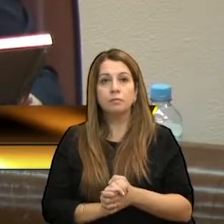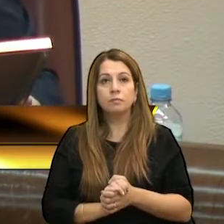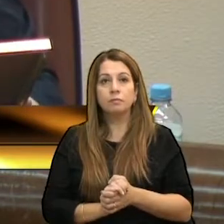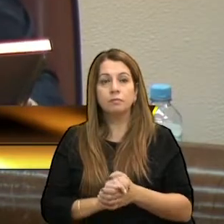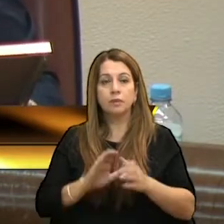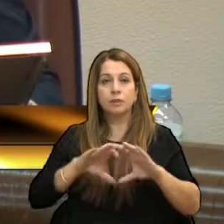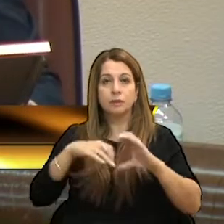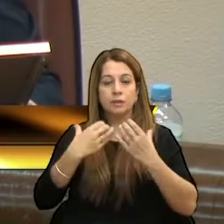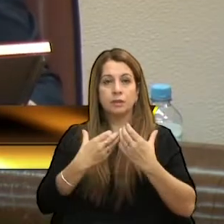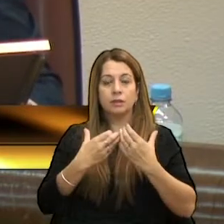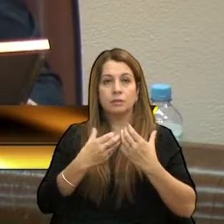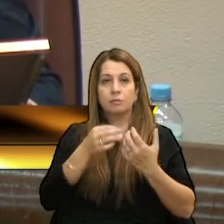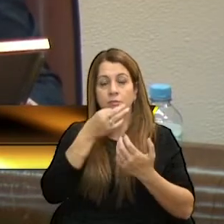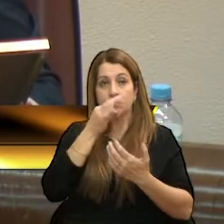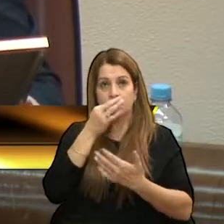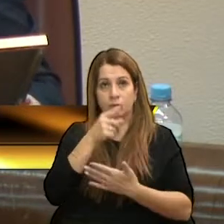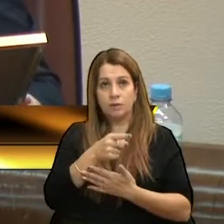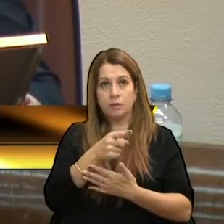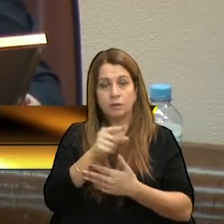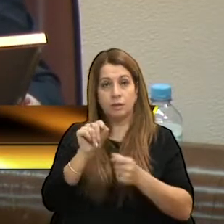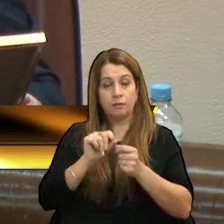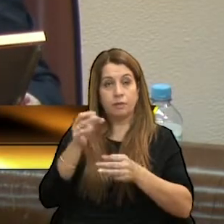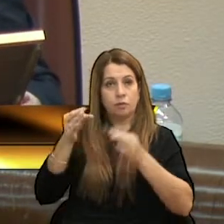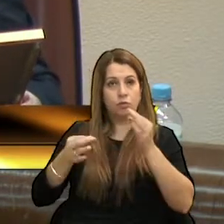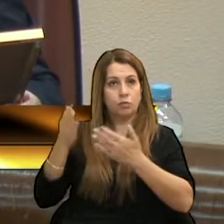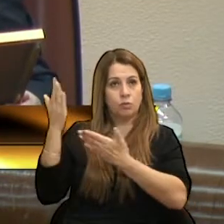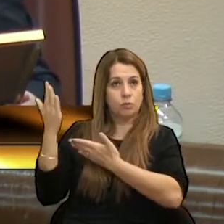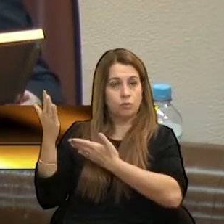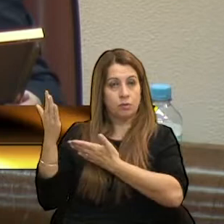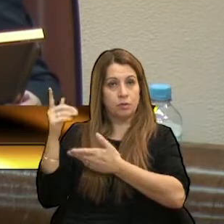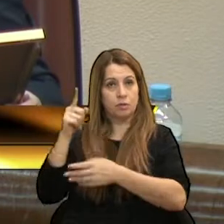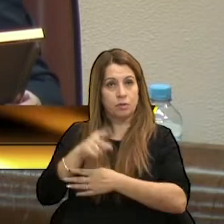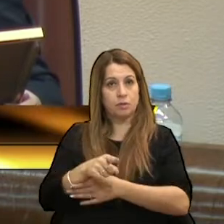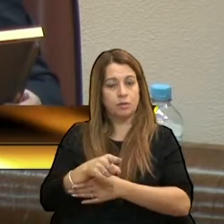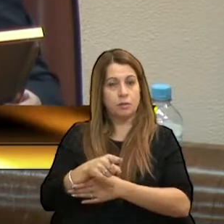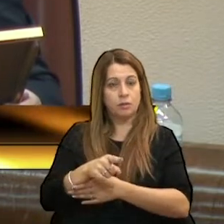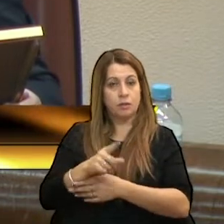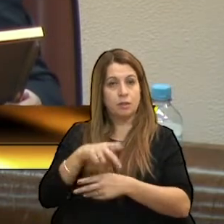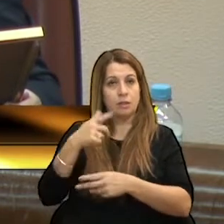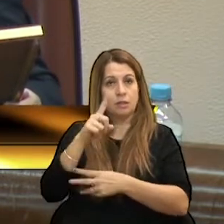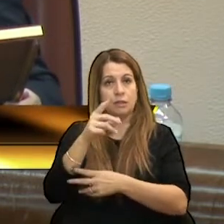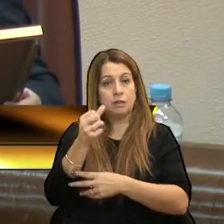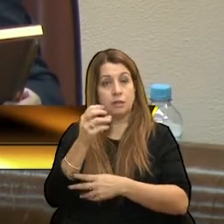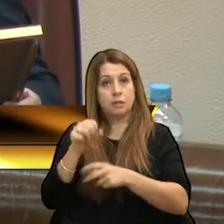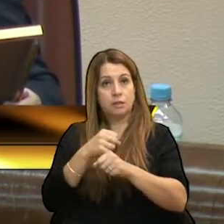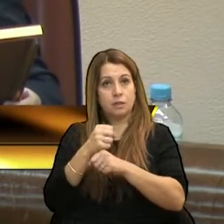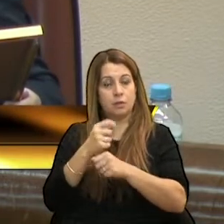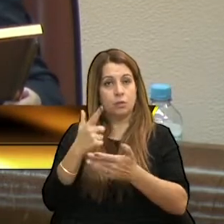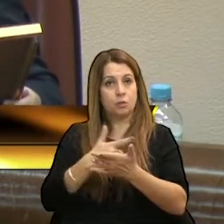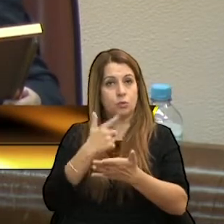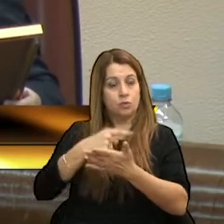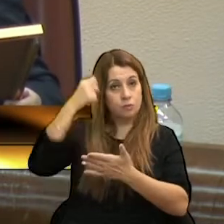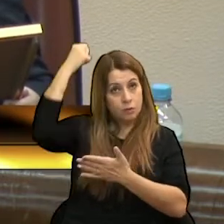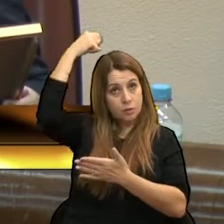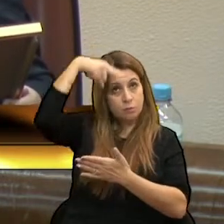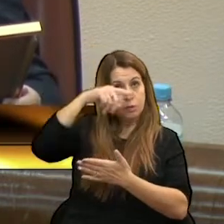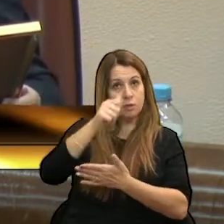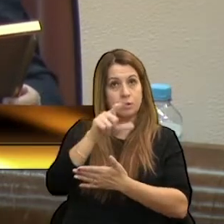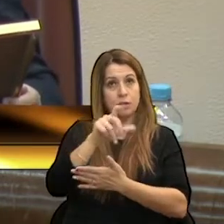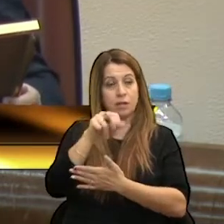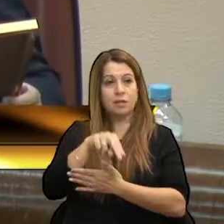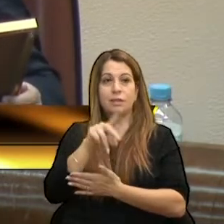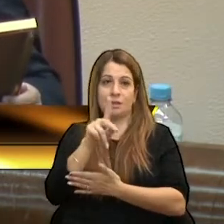a Câmara Municipal de Caxias do Sul presta justa homenagem à passagem dos 160 anos do Livro dos Espíritos, Allan